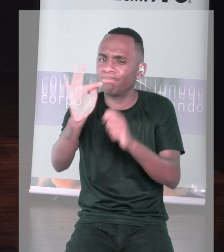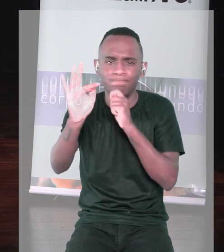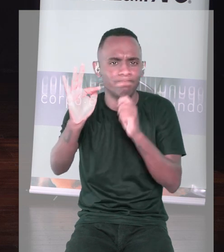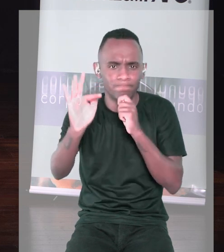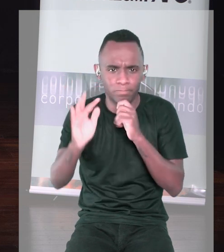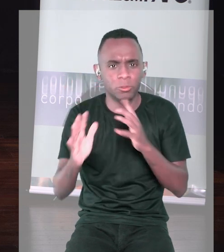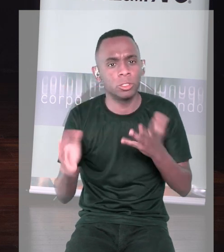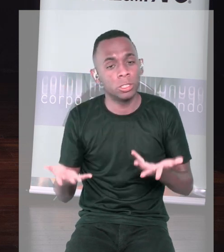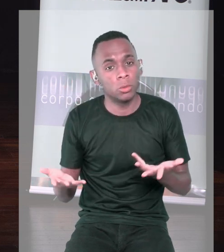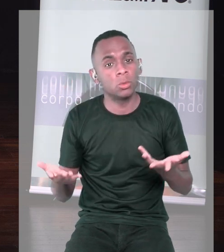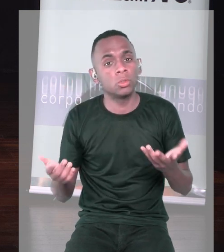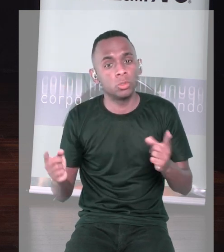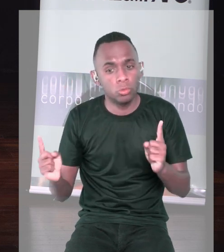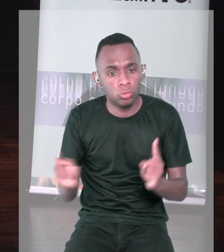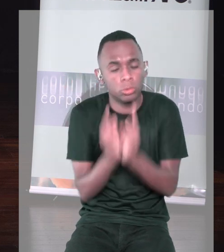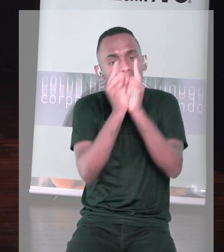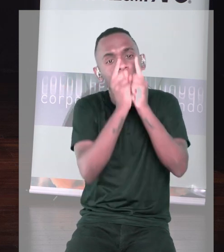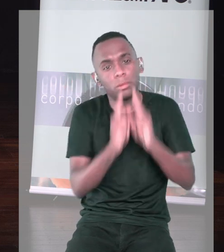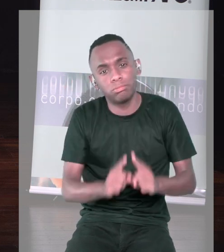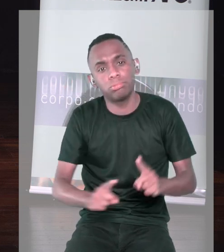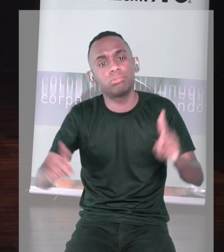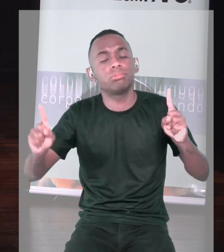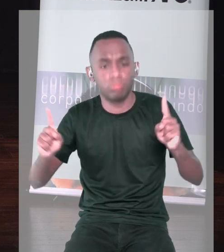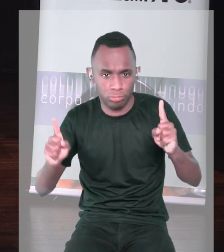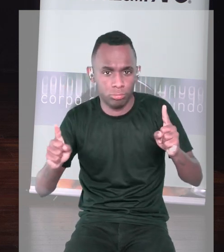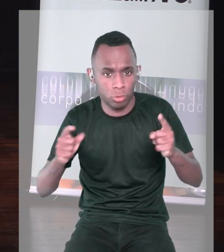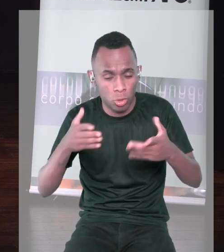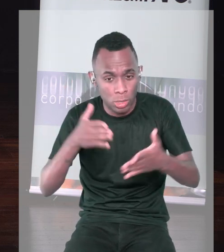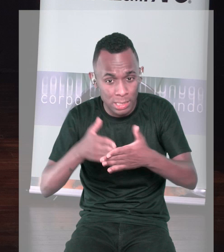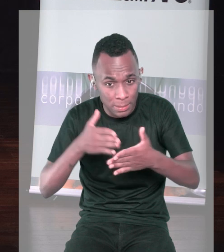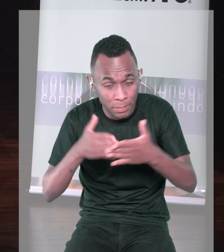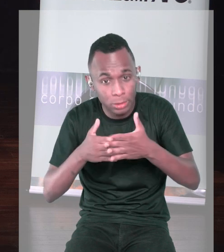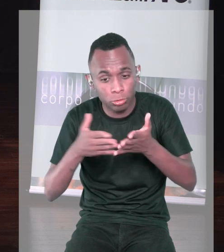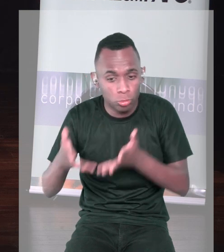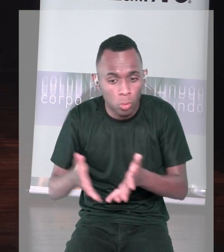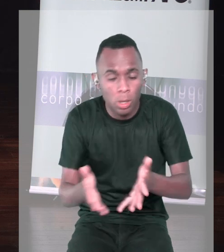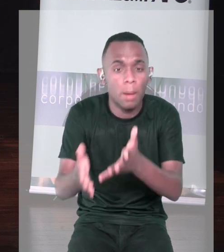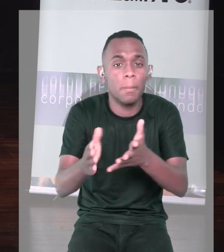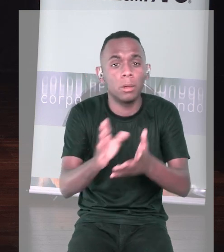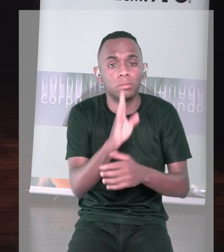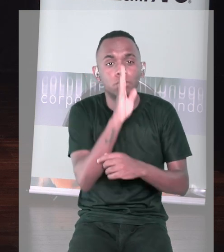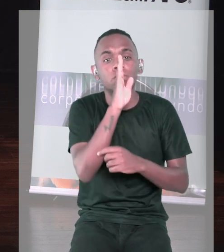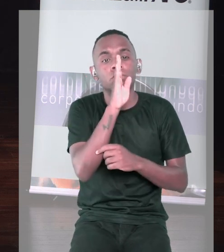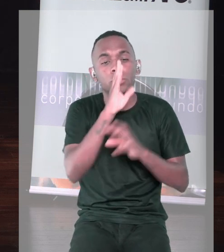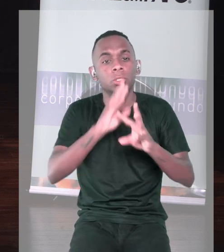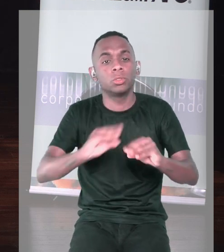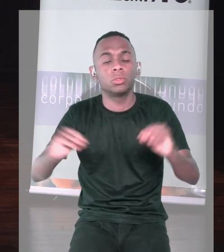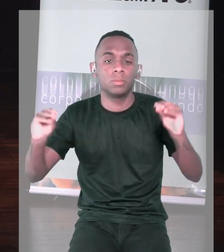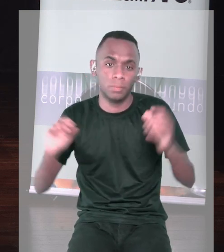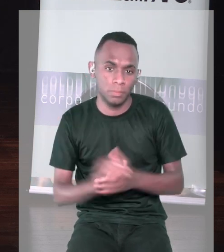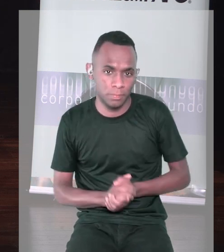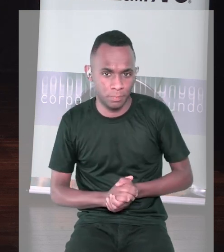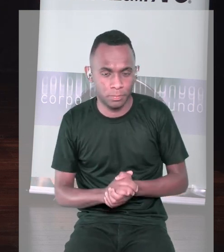seu destino. Juntava-os e os separava. Barrava-lhes o caminho e, abafando o riso,